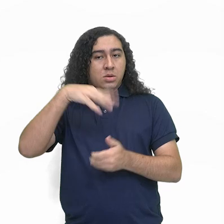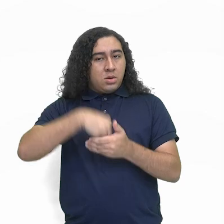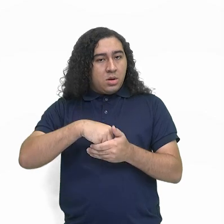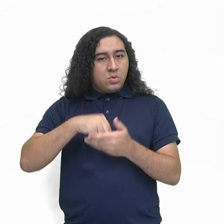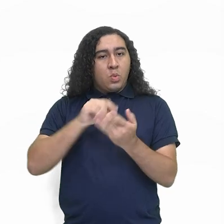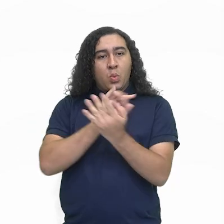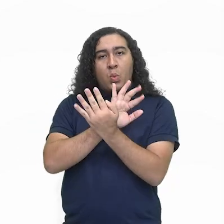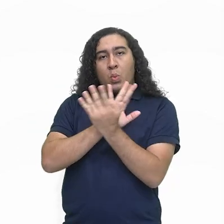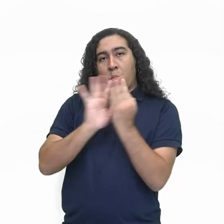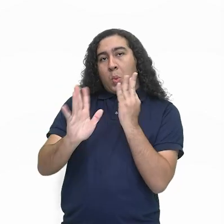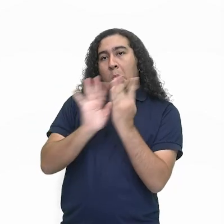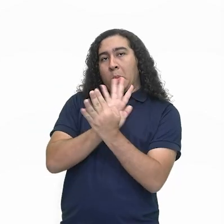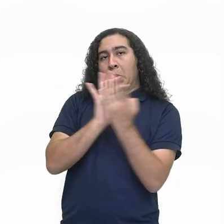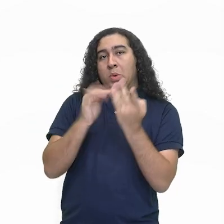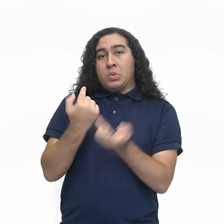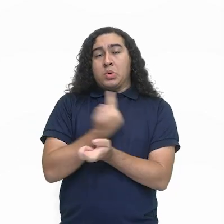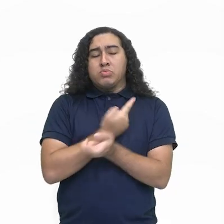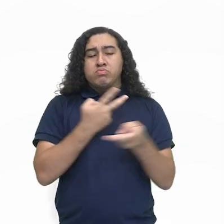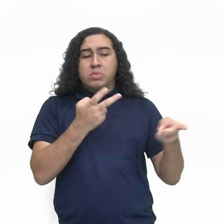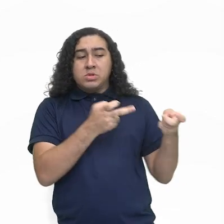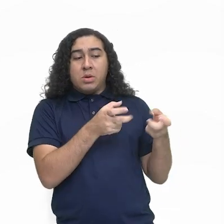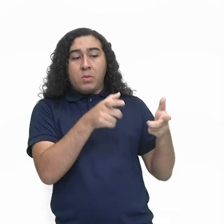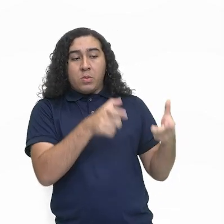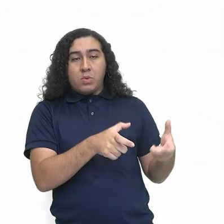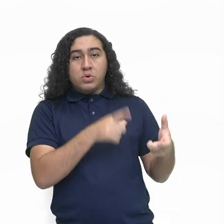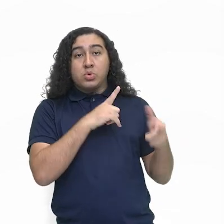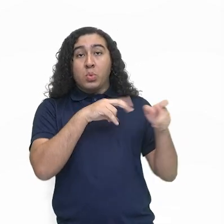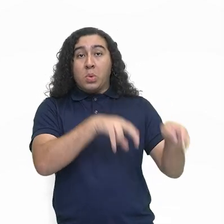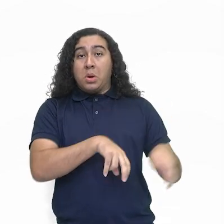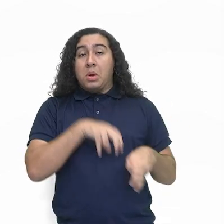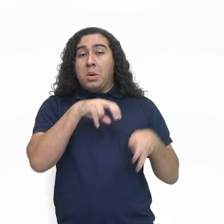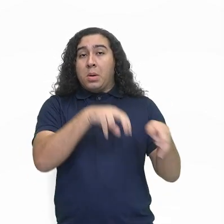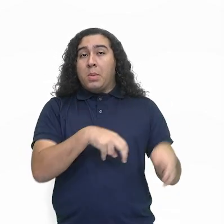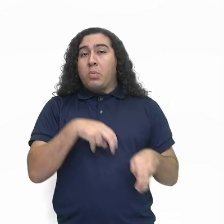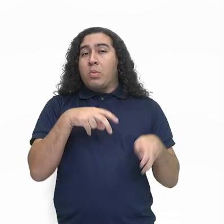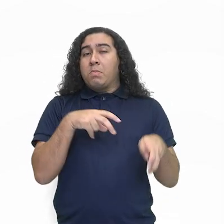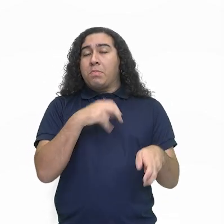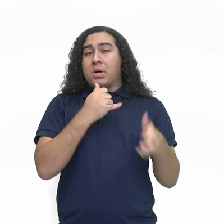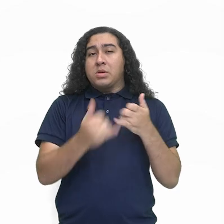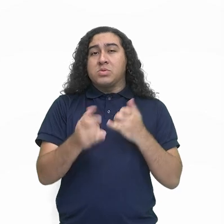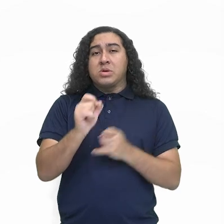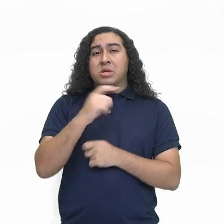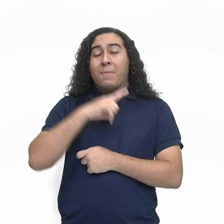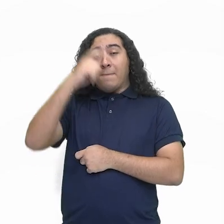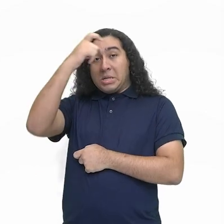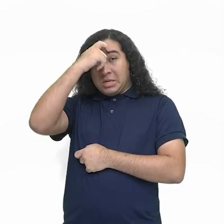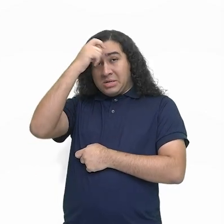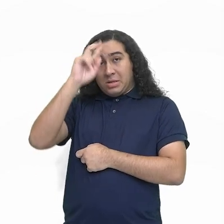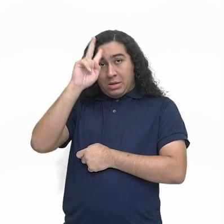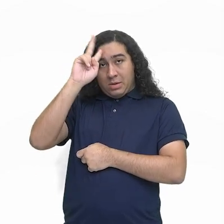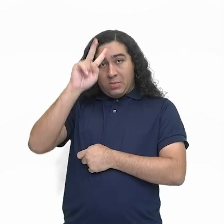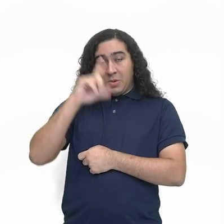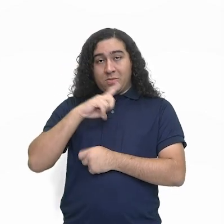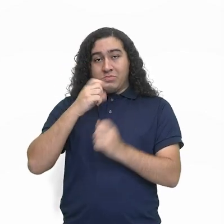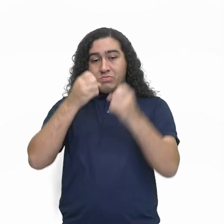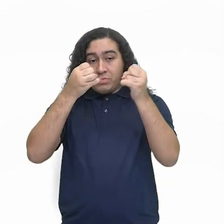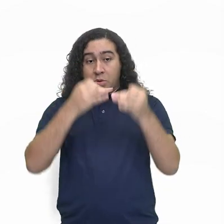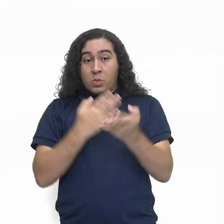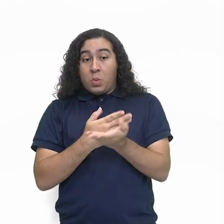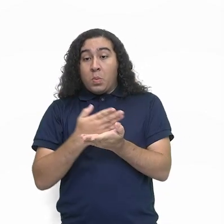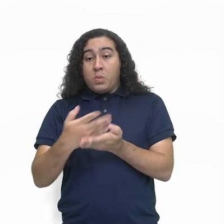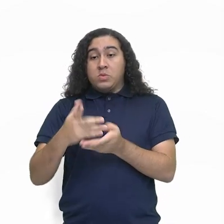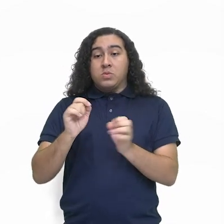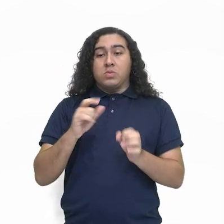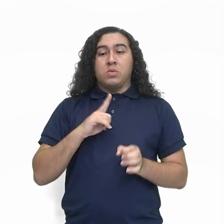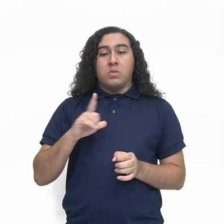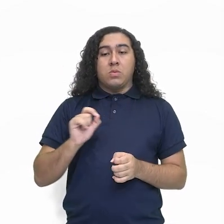vai começando a ver aparecendo no campo. É aquela mentalidade que eu falei no começo da aula para vocês. Aquela coisa de